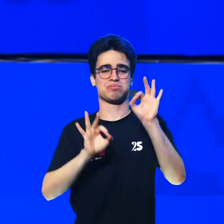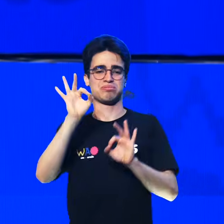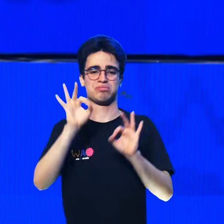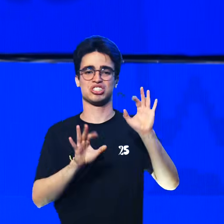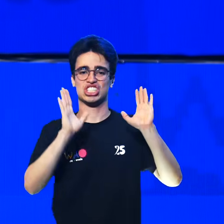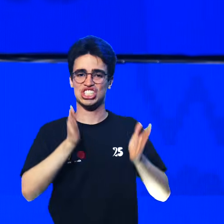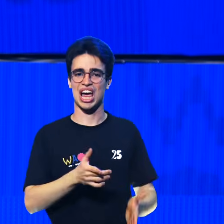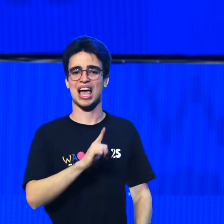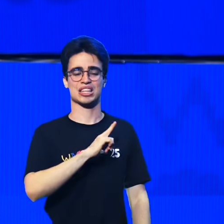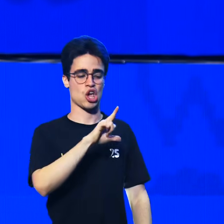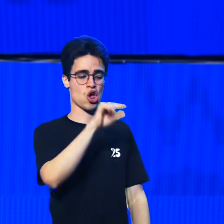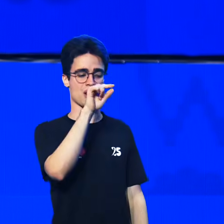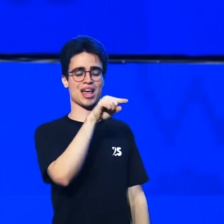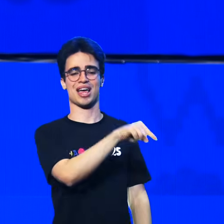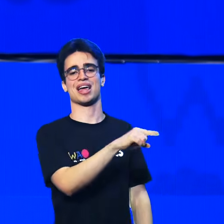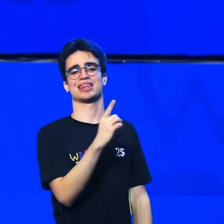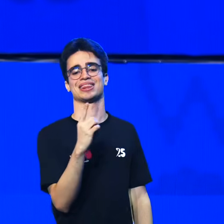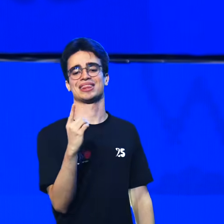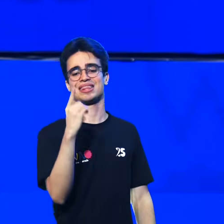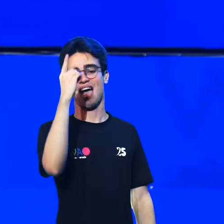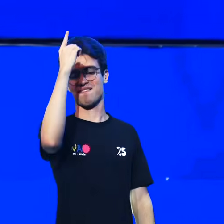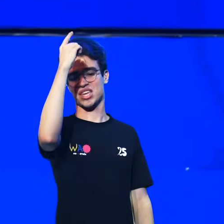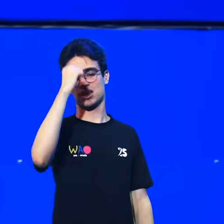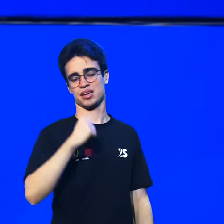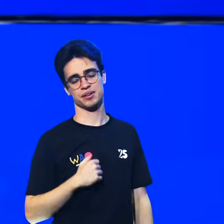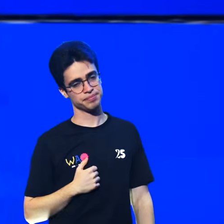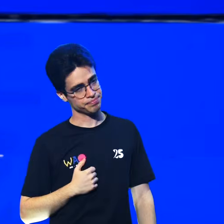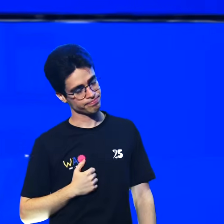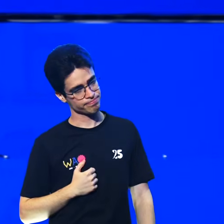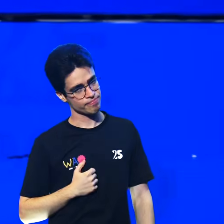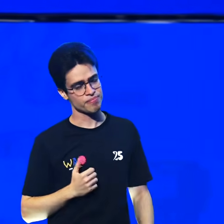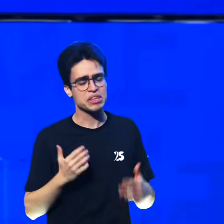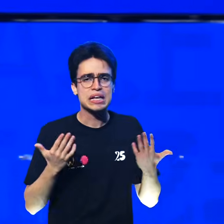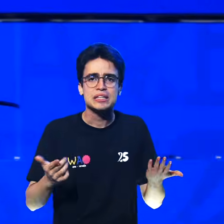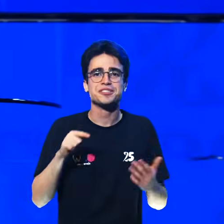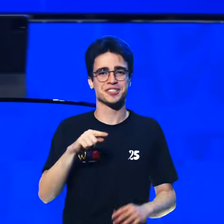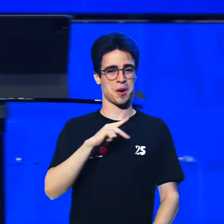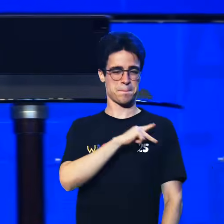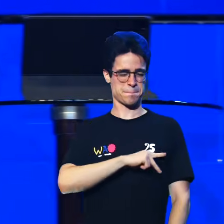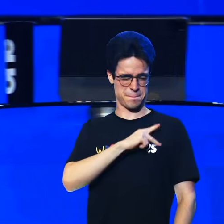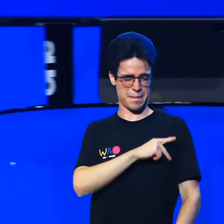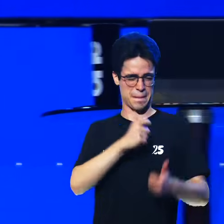Davi. E o que é mais lindo do que Paulo